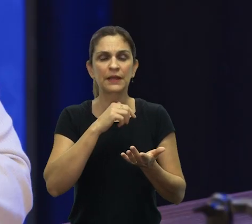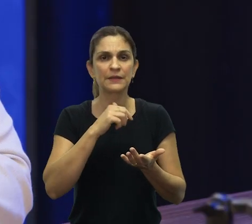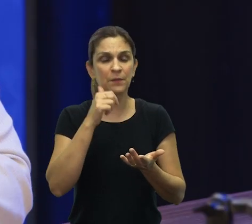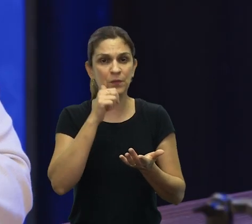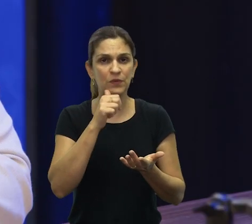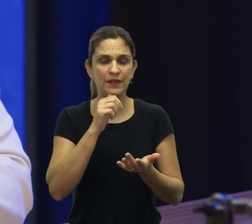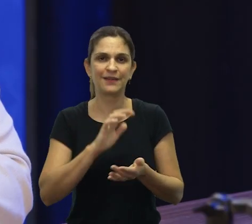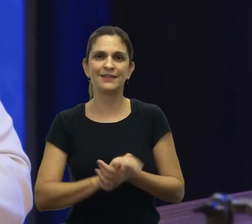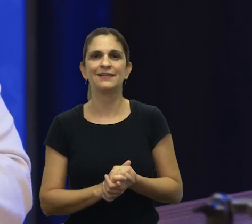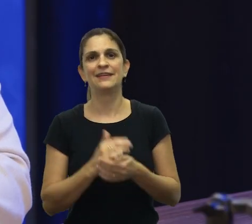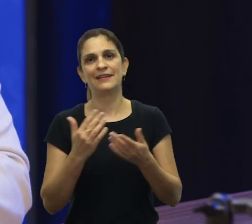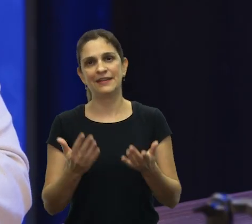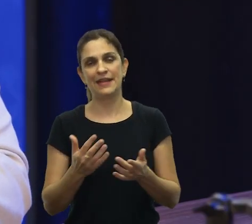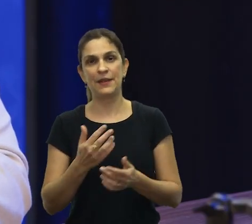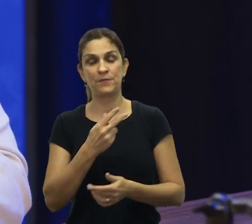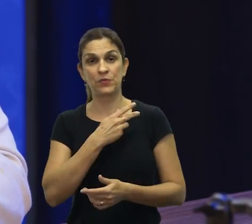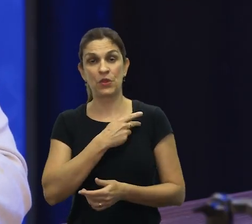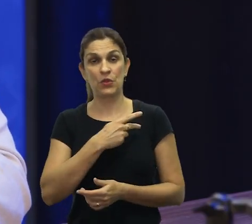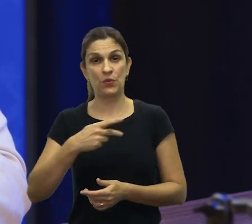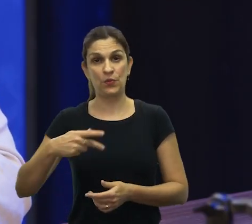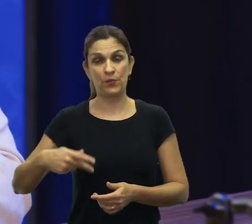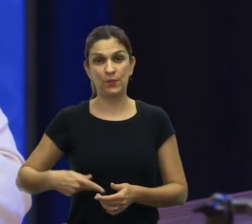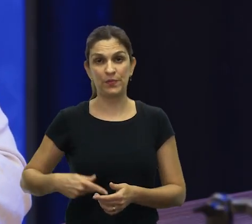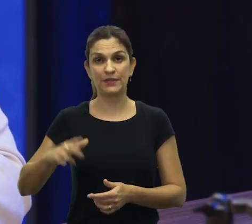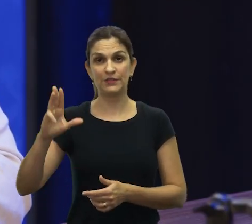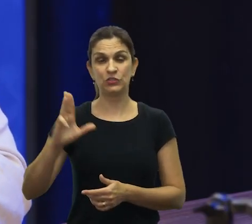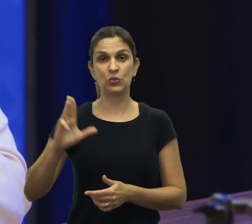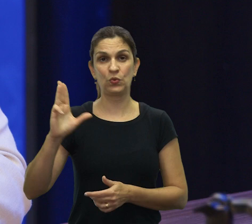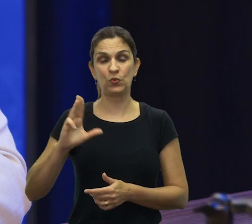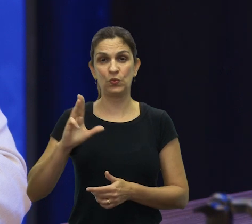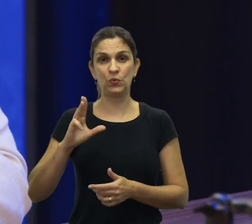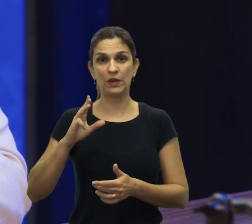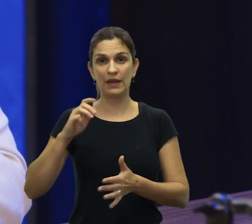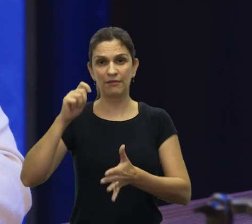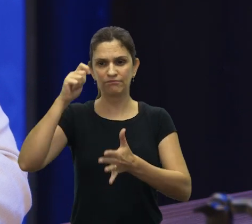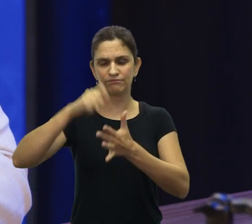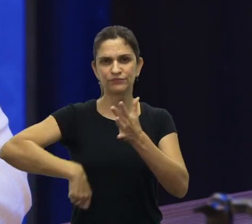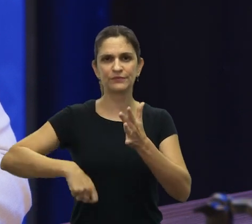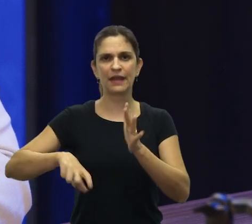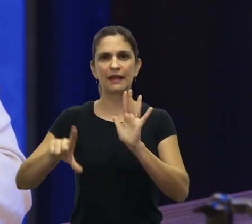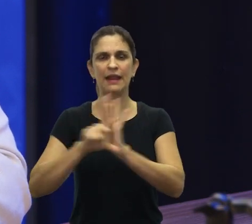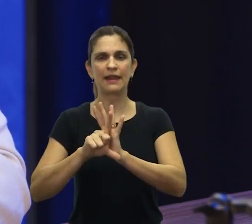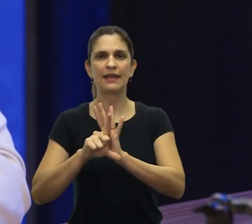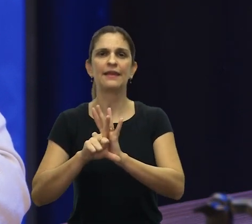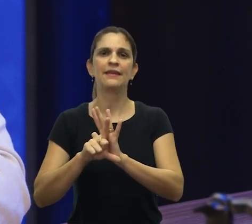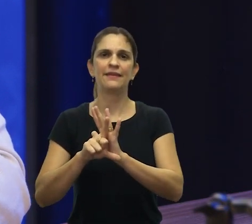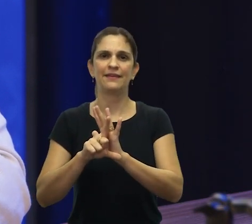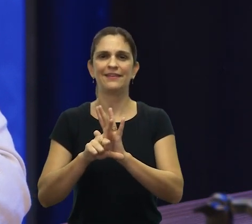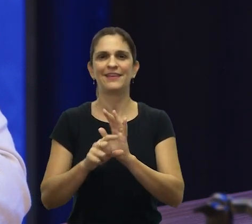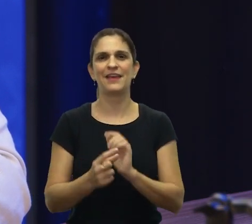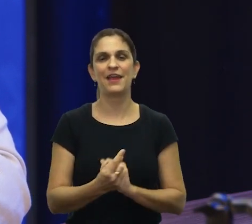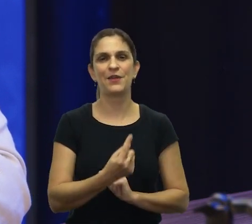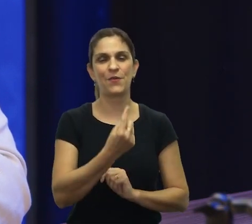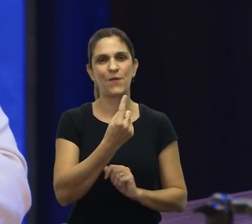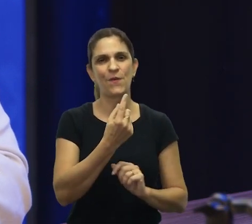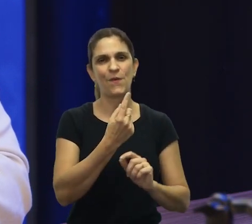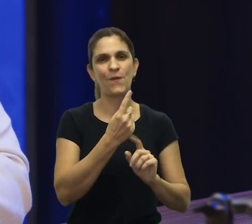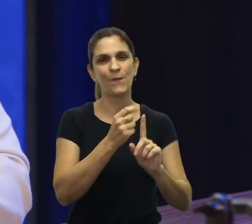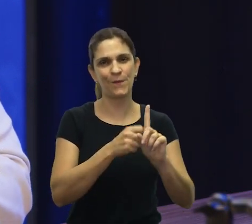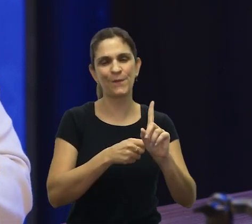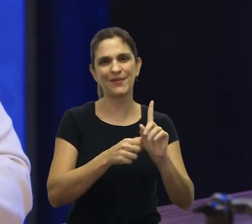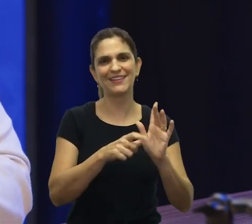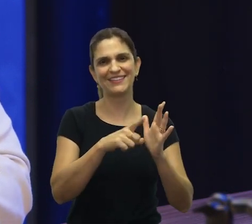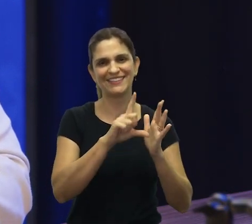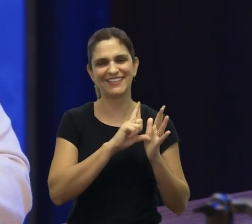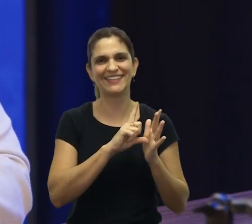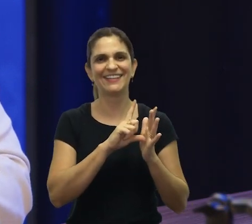estava comemorando que o presidente Lula tinha sancionado a lei exatamente a lei que um mês antes a gente tinha sancionado